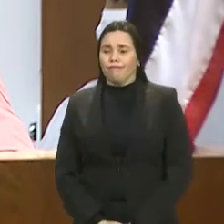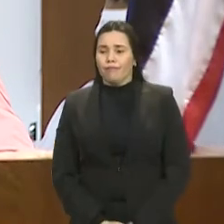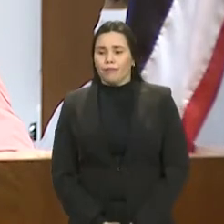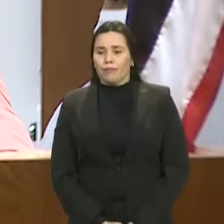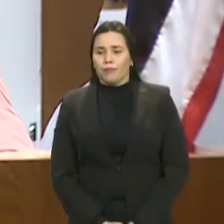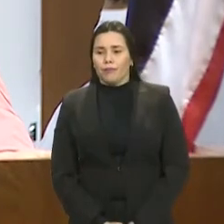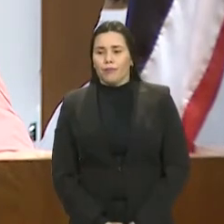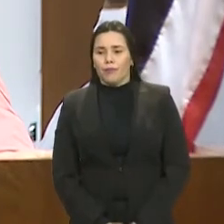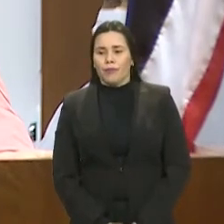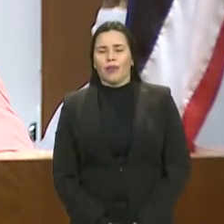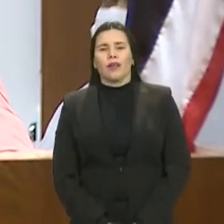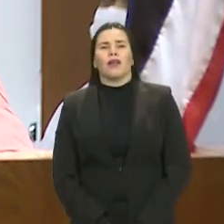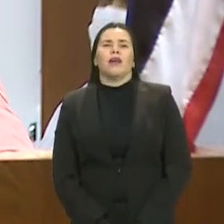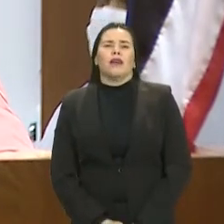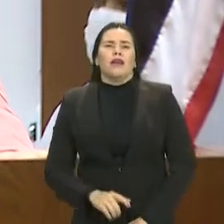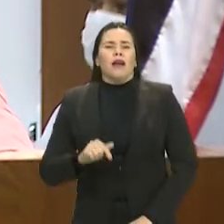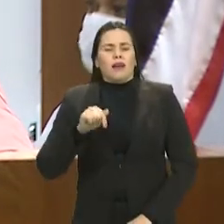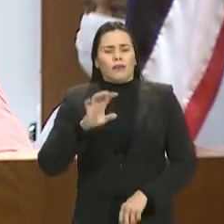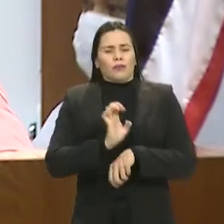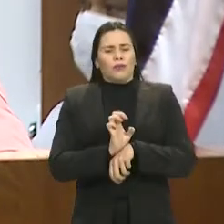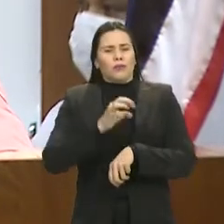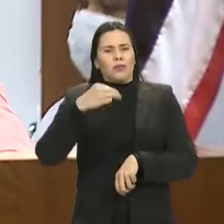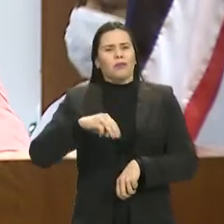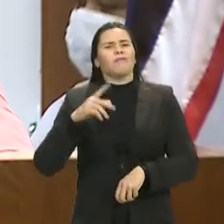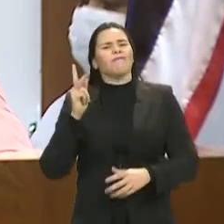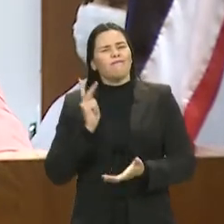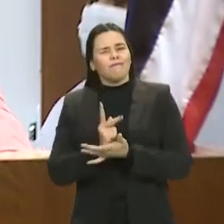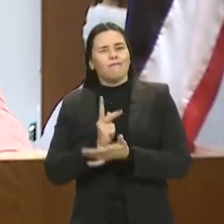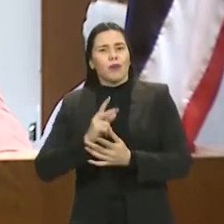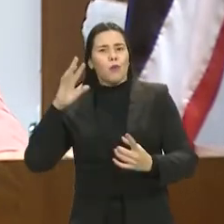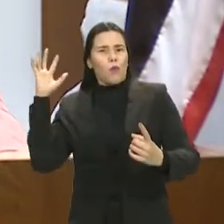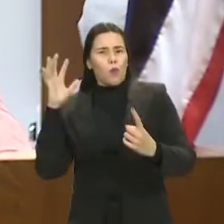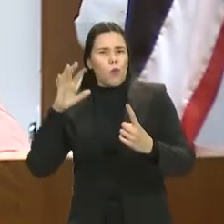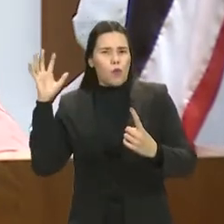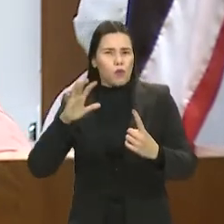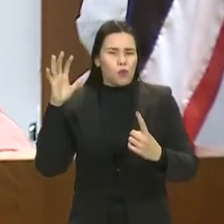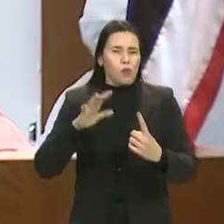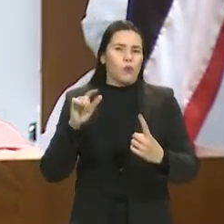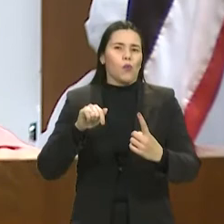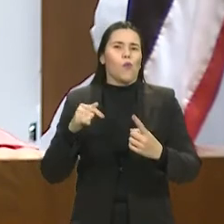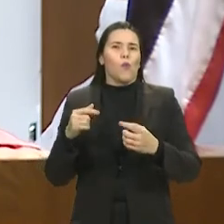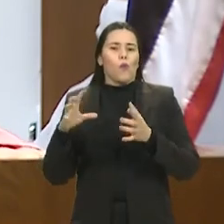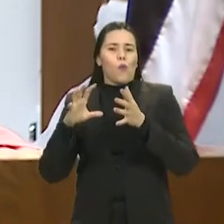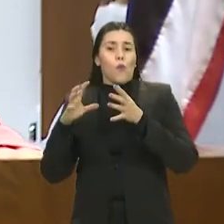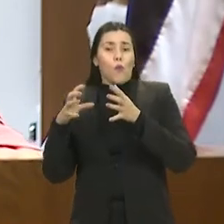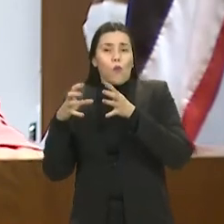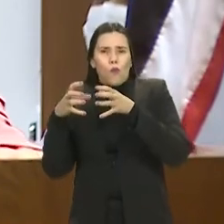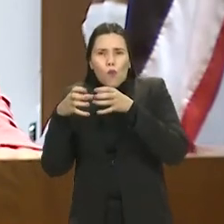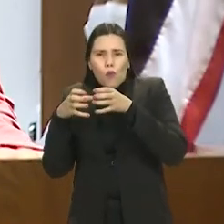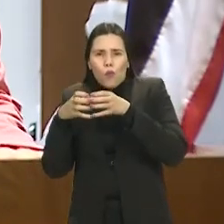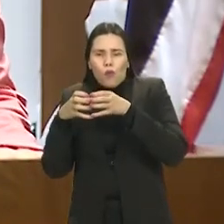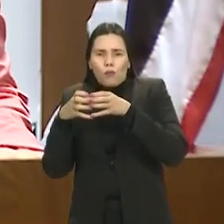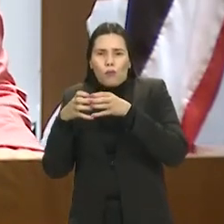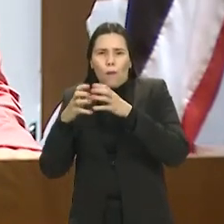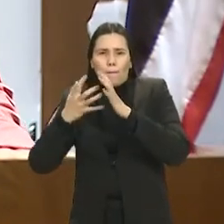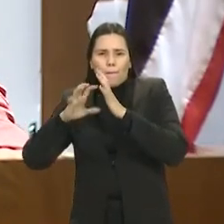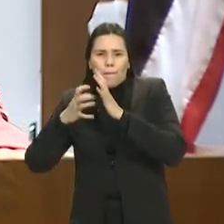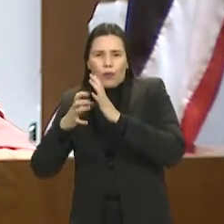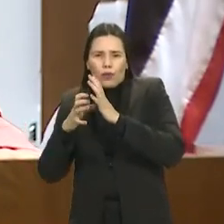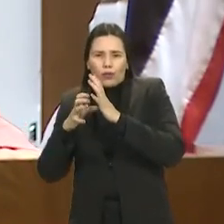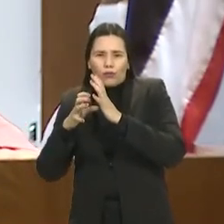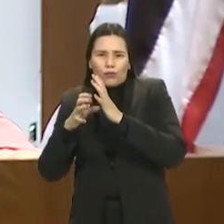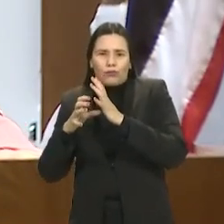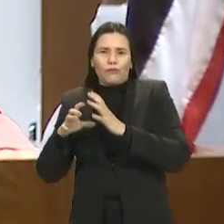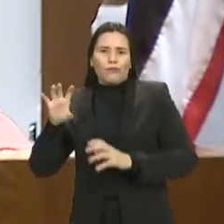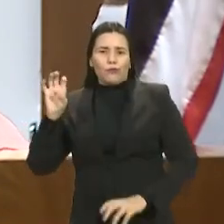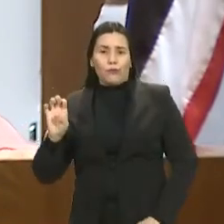aspecto político da esquerda Principalmente nos últimos anos não é fácil ser de direito